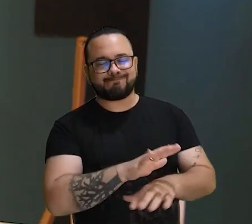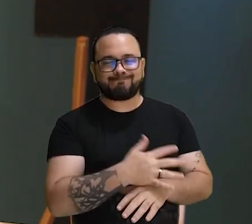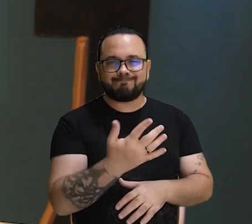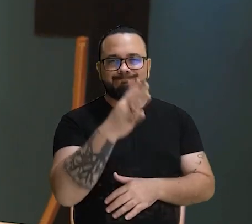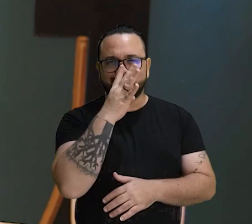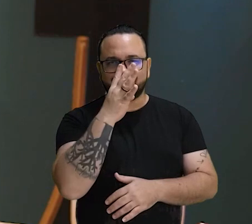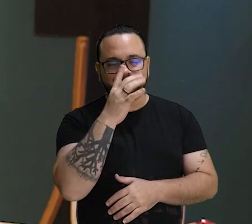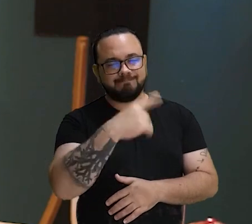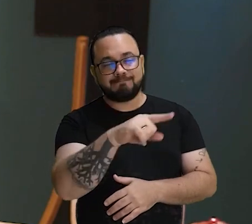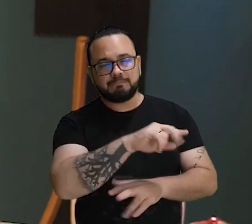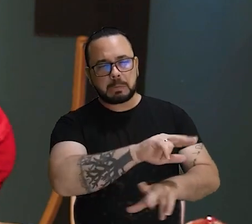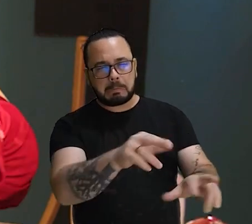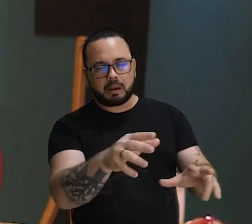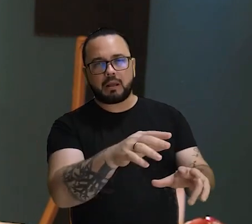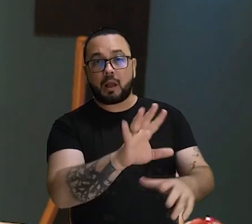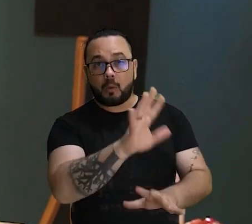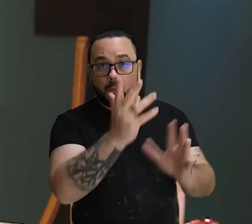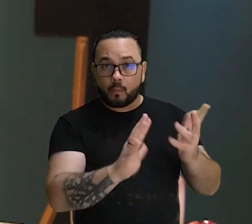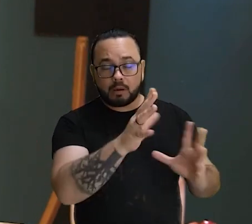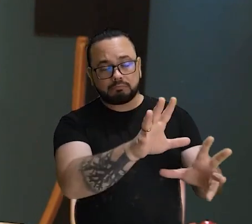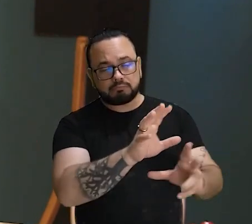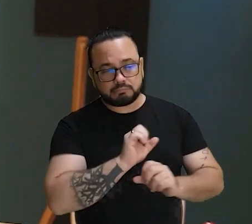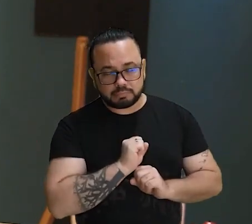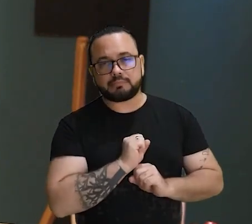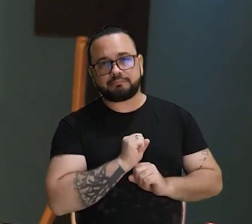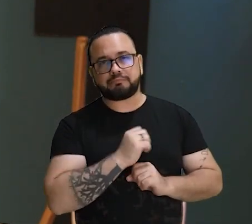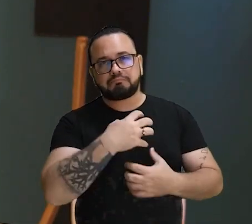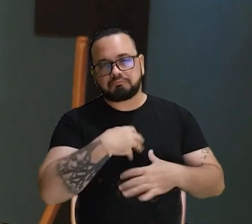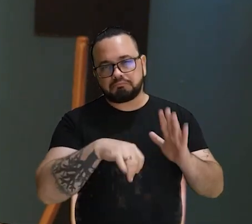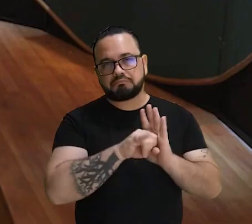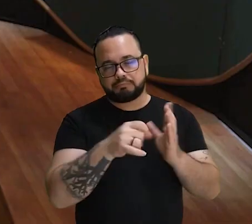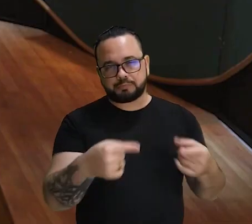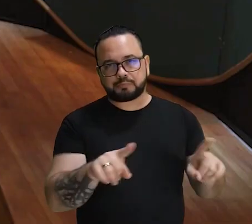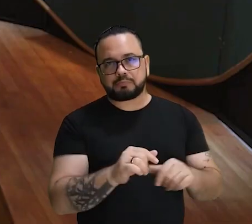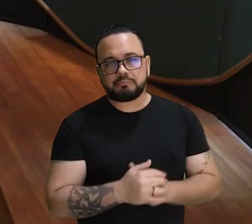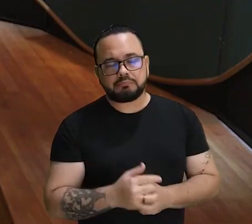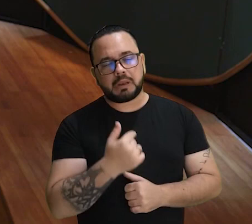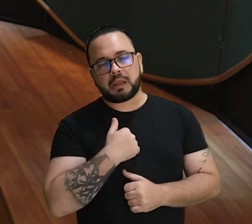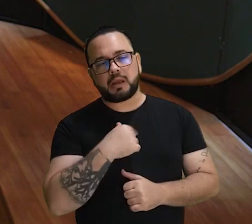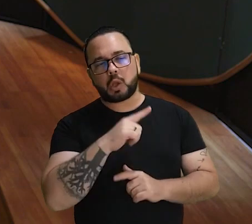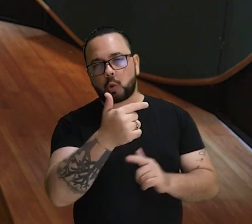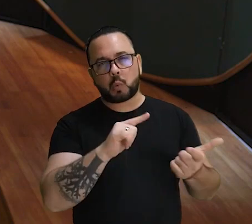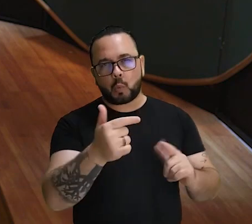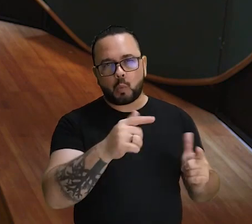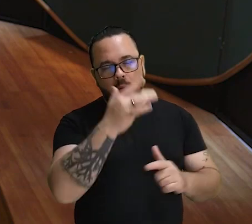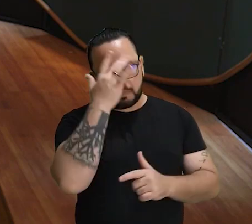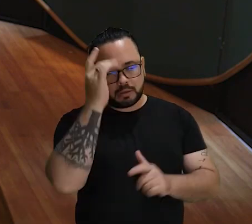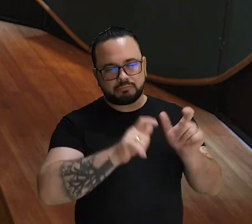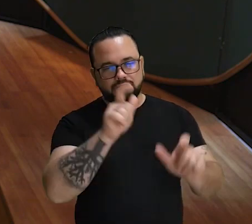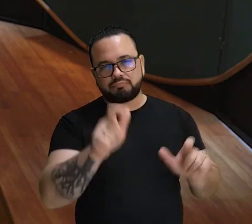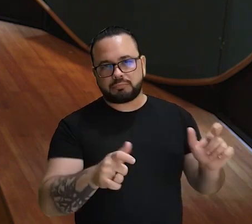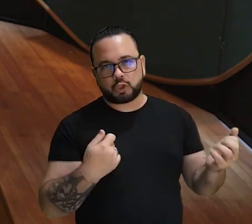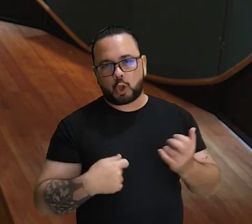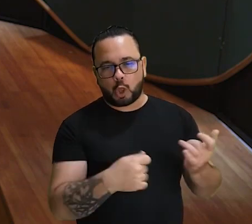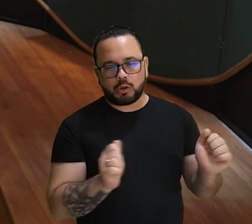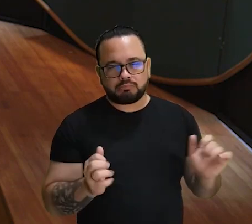isso é uma inspiração, né, pra você ir amalgamando e buscando o seu jeito próprio de fazer, né? Mas assim, eu vou me inspirando muito na musicalidade do outro